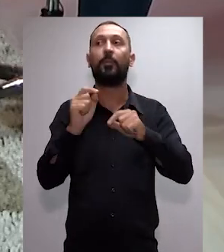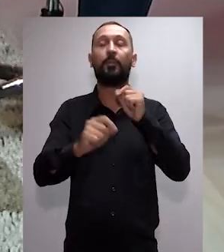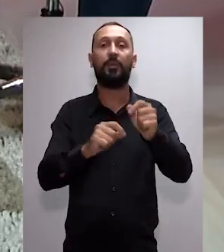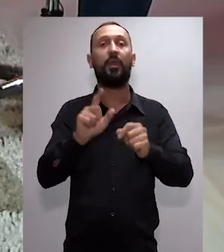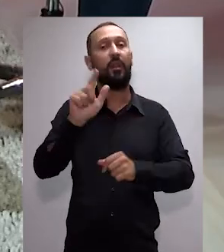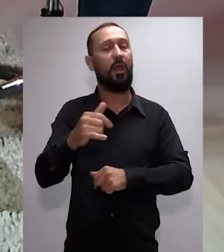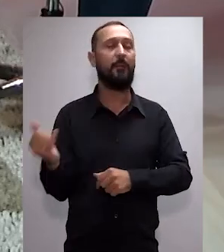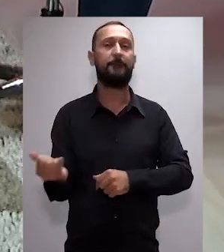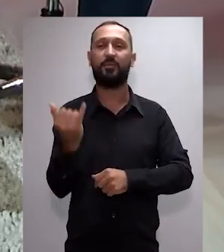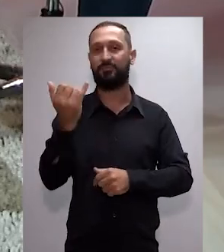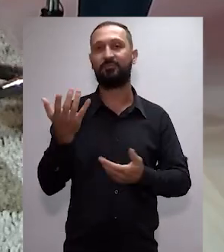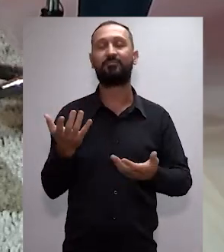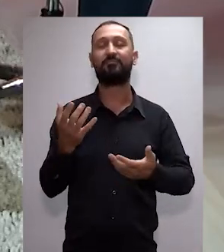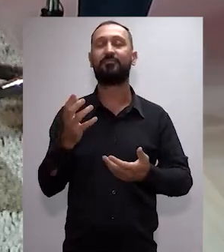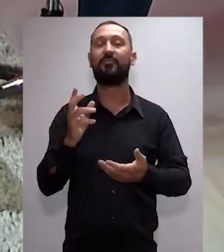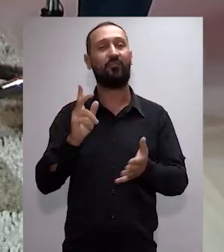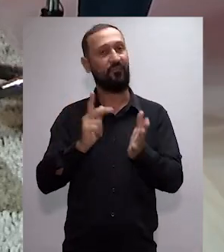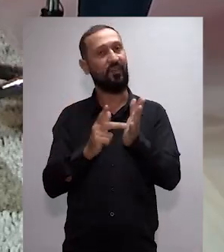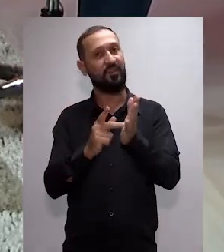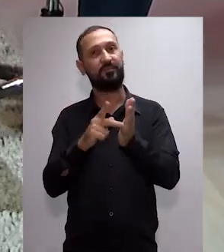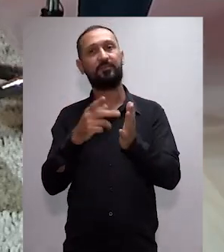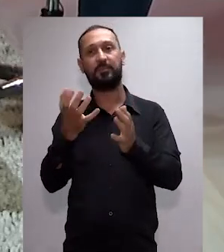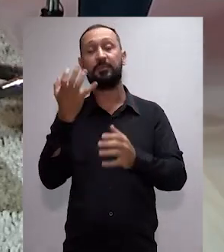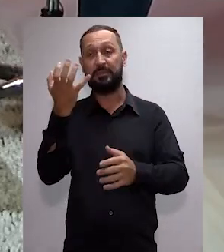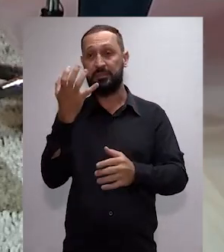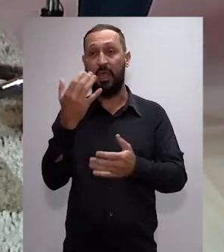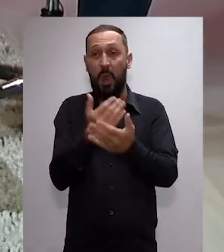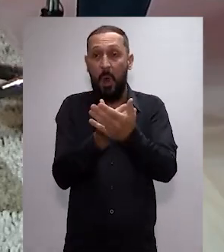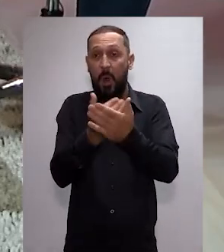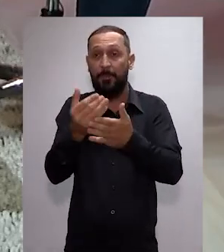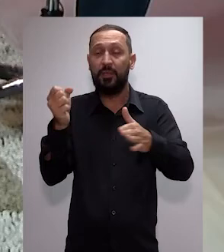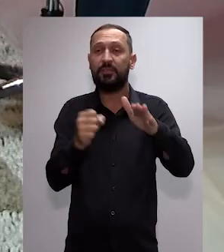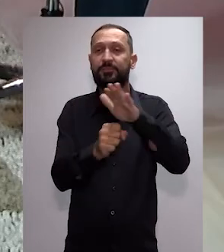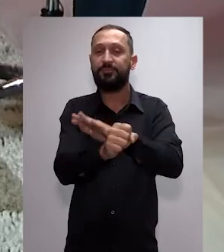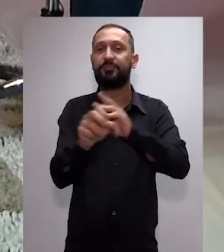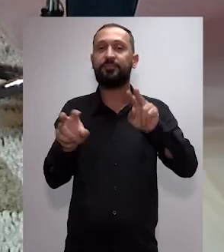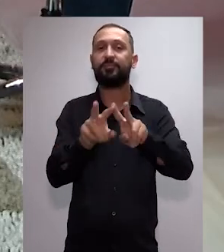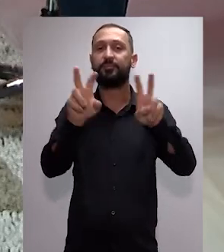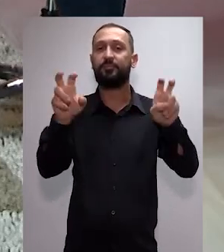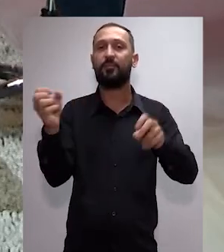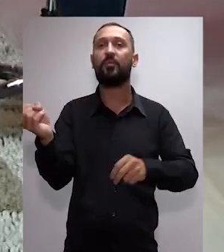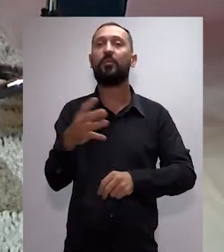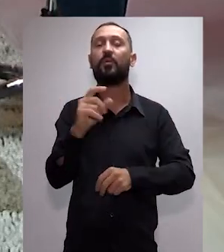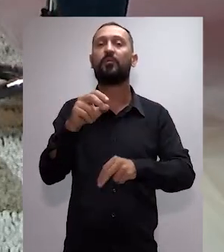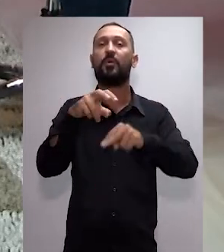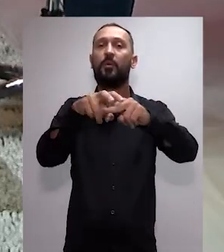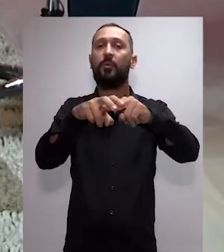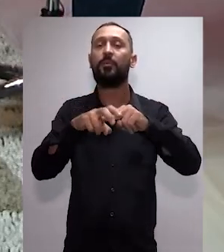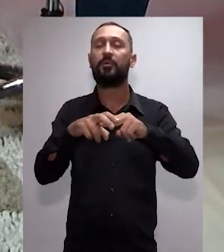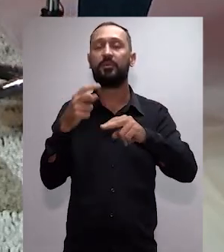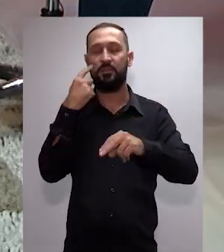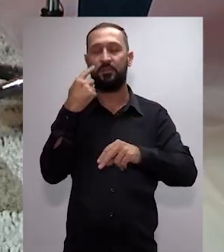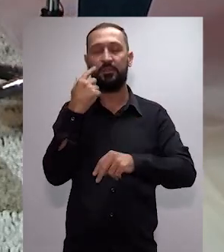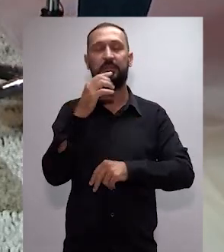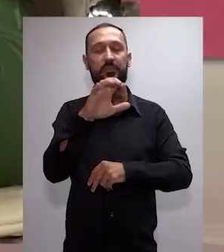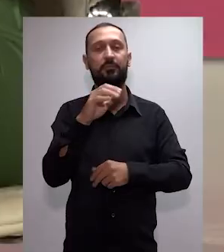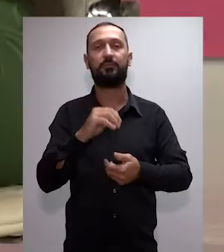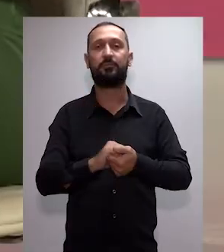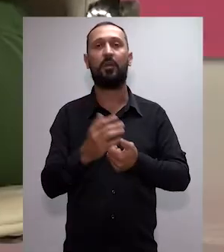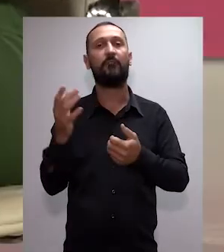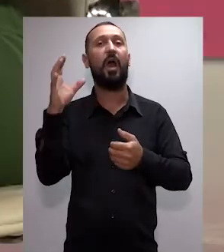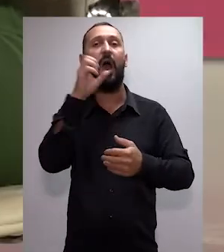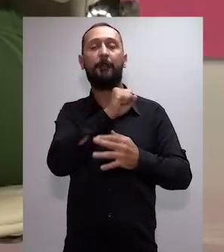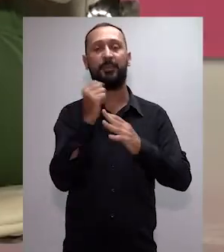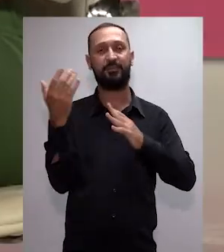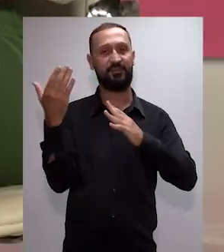motorista é essencial. Exatamente, e aí as pessoas querem ingressar nessa nova modalidade, aí, por isso da procura deles.